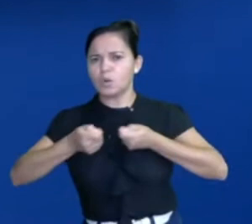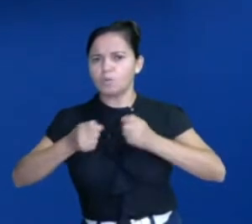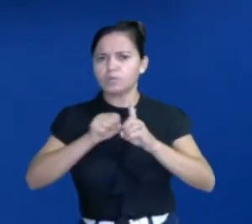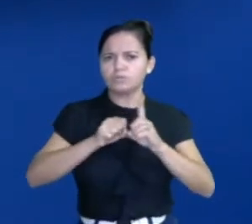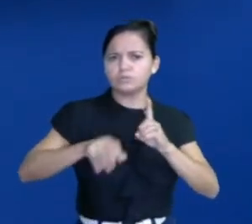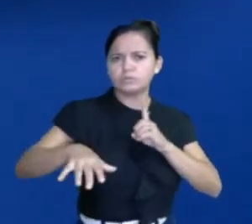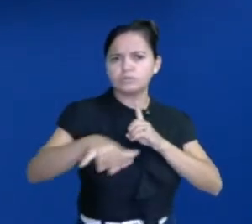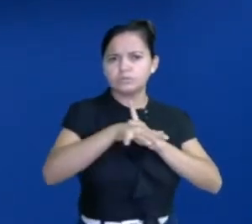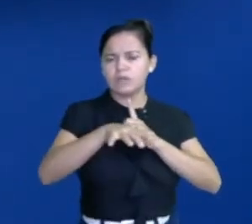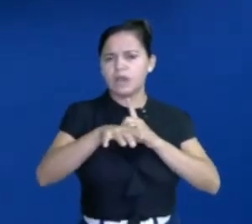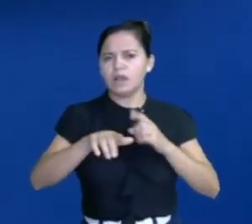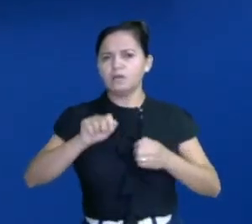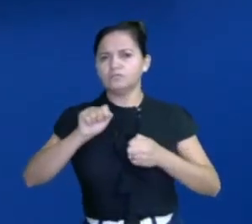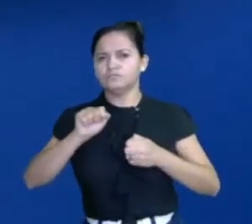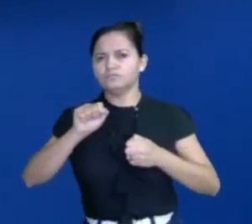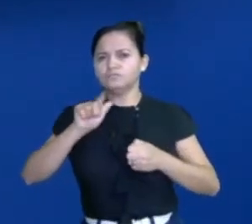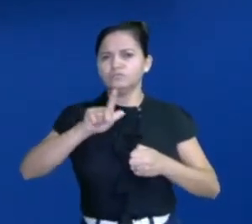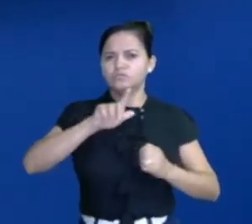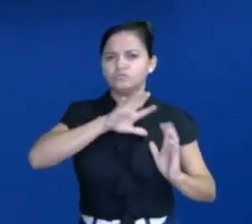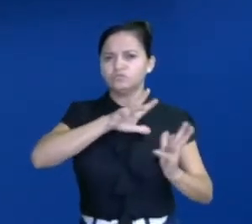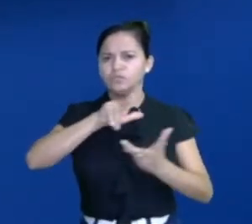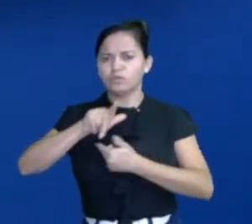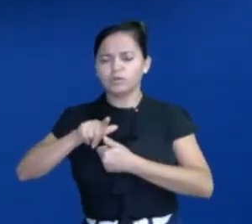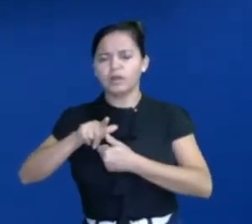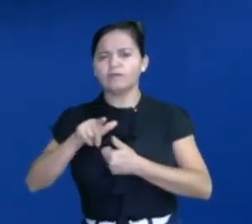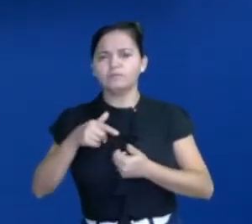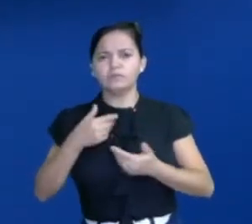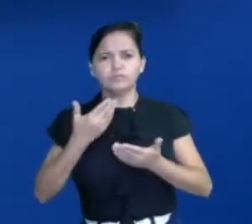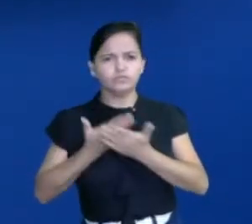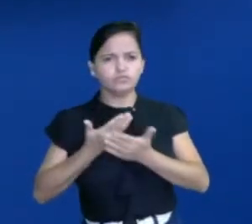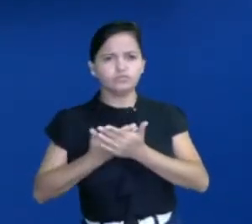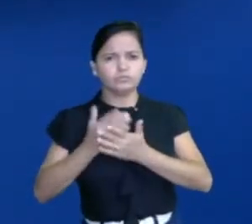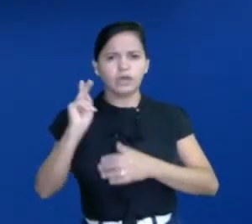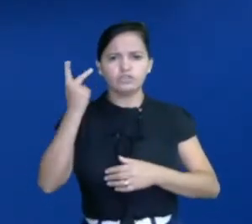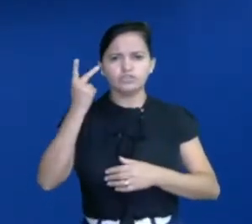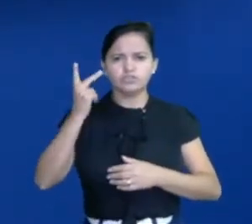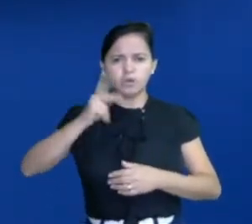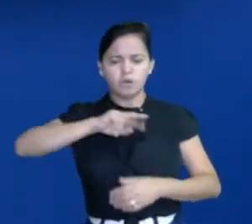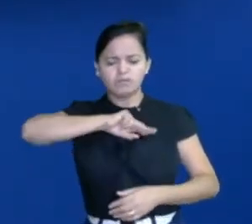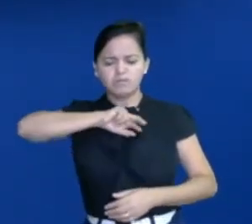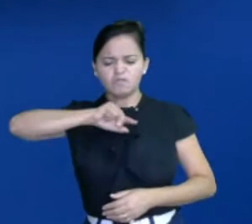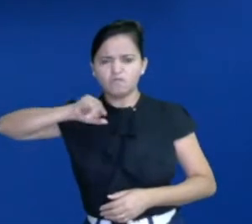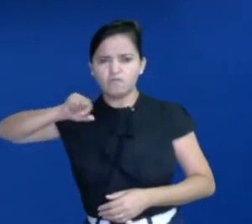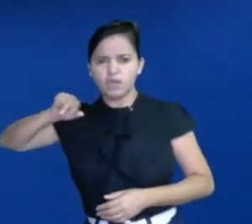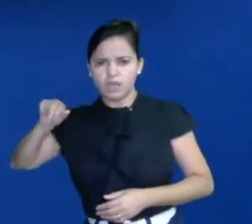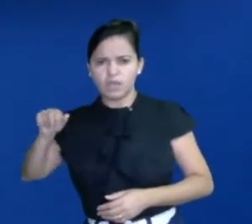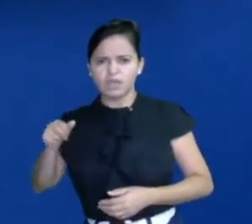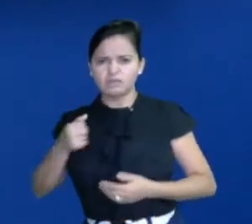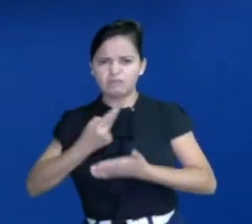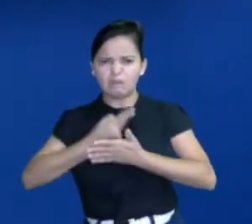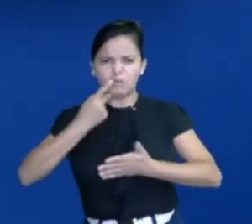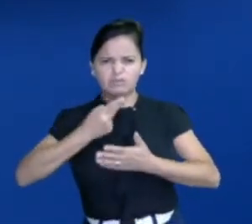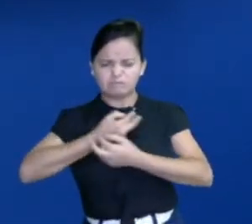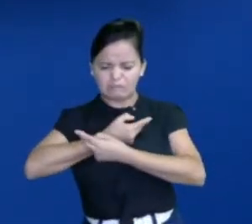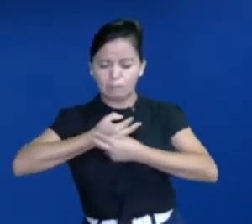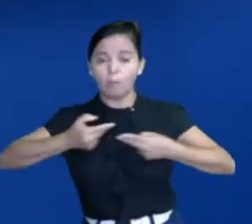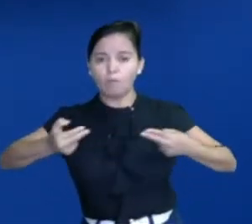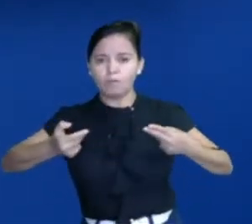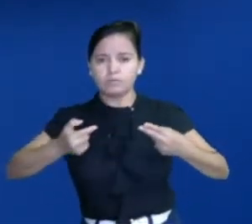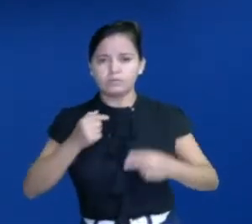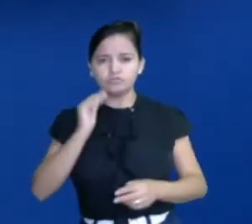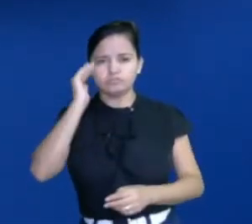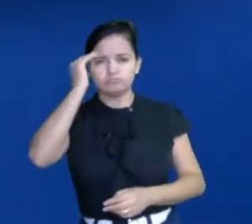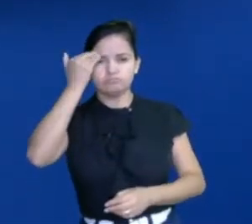como é habitado, porque quando a gente está estudando história, a gente está estudando uma série de fatores que nos dá